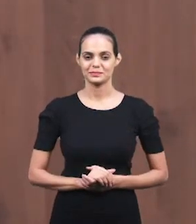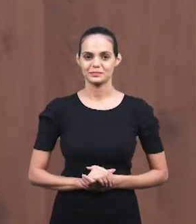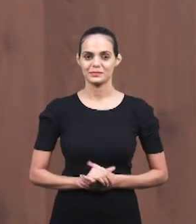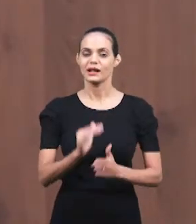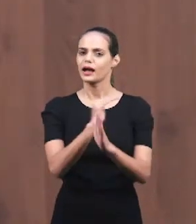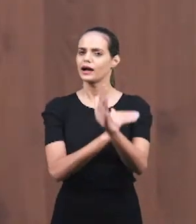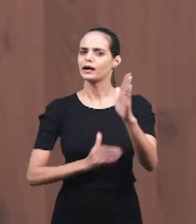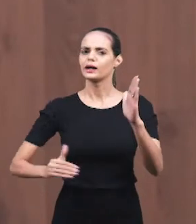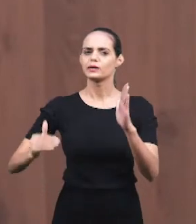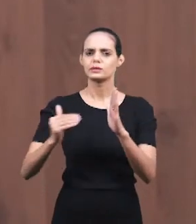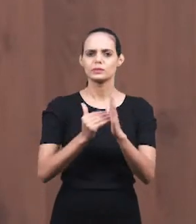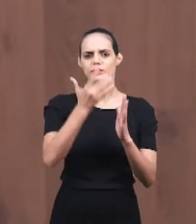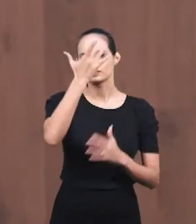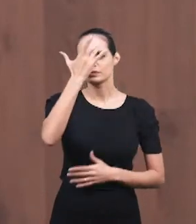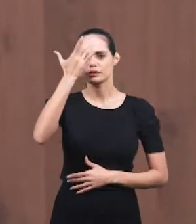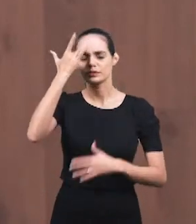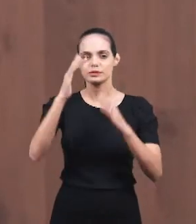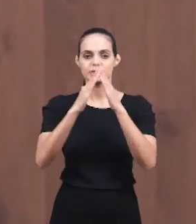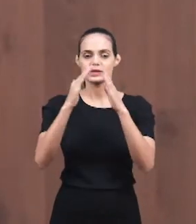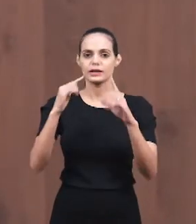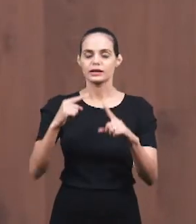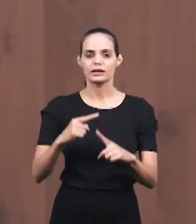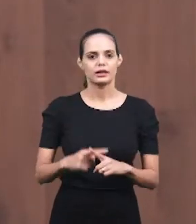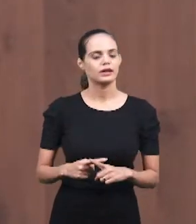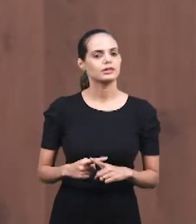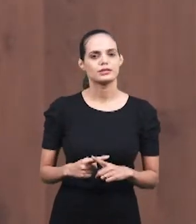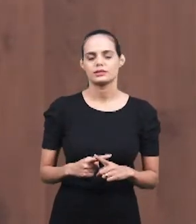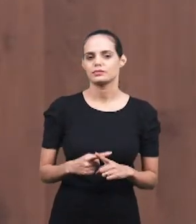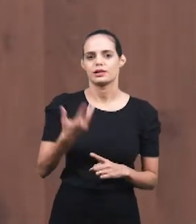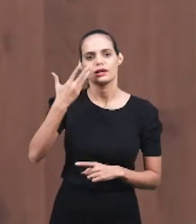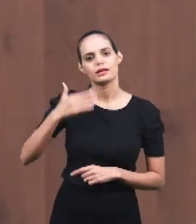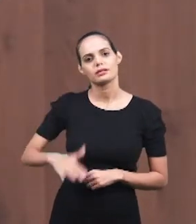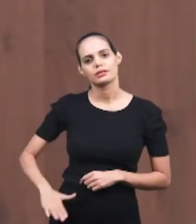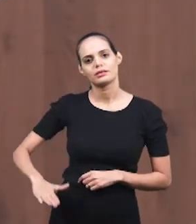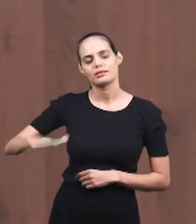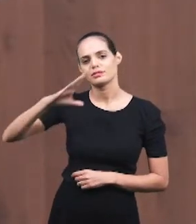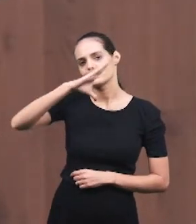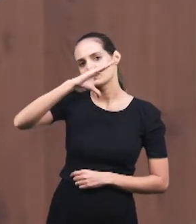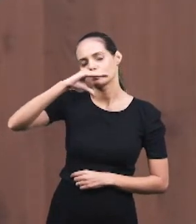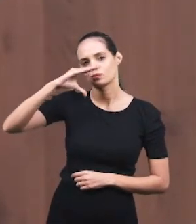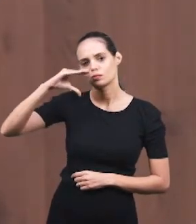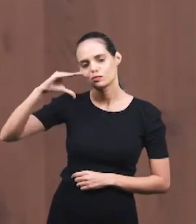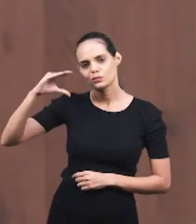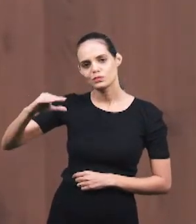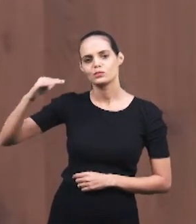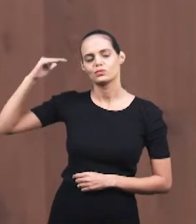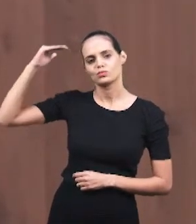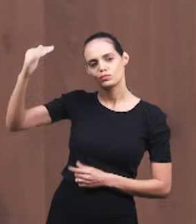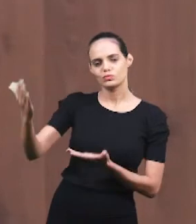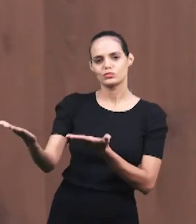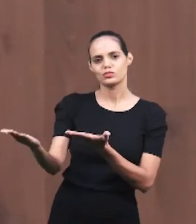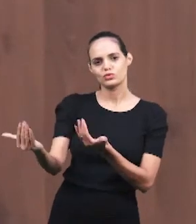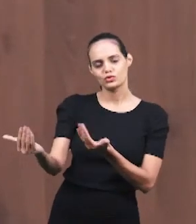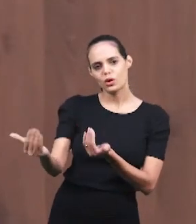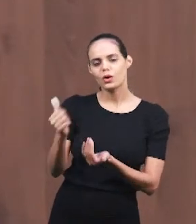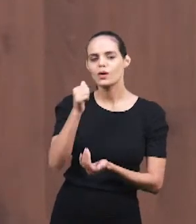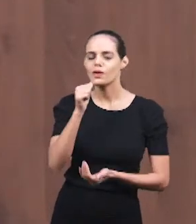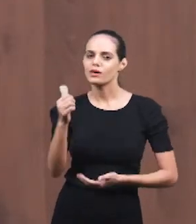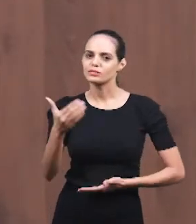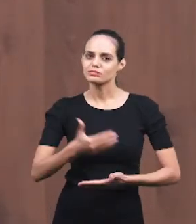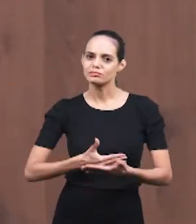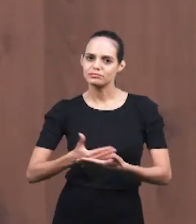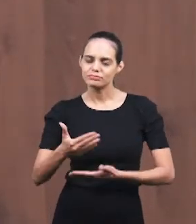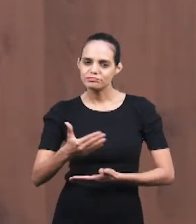na igreja, ou seja, a adultos, a jovens, a adolescentes, também intermediários, crianças, todos foram alcançados